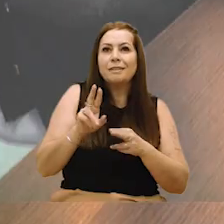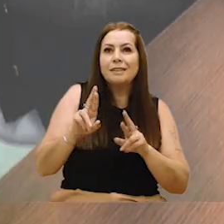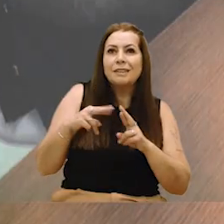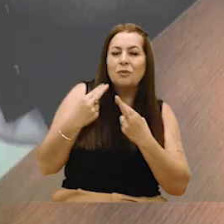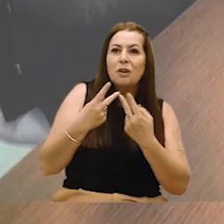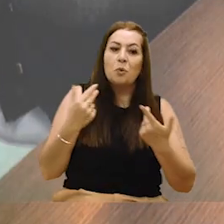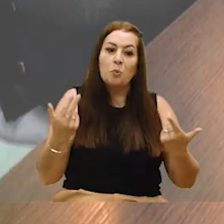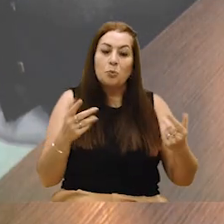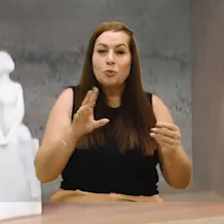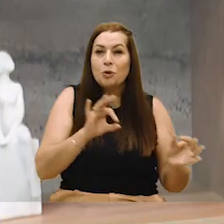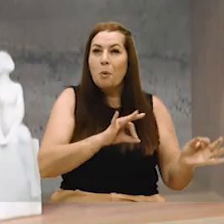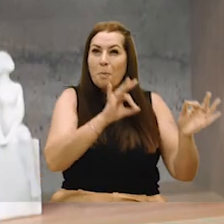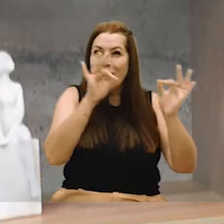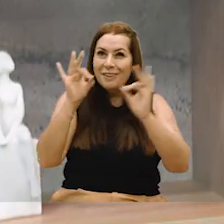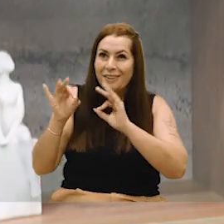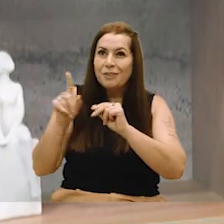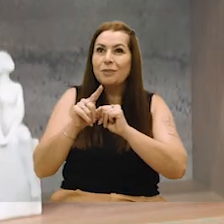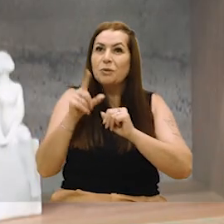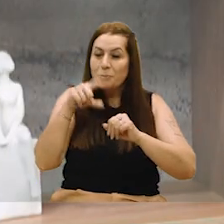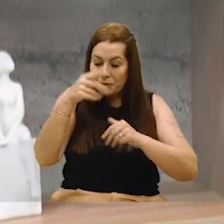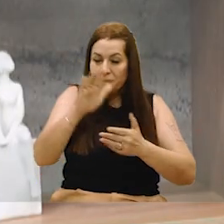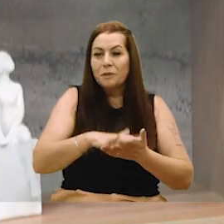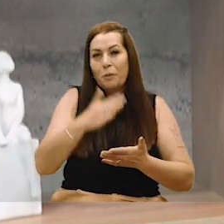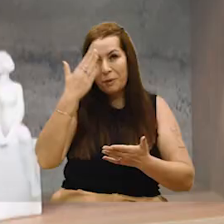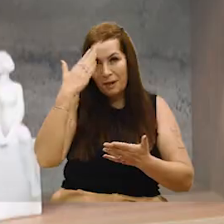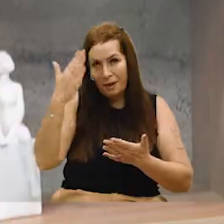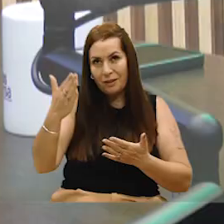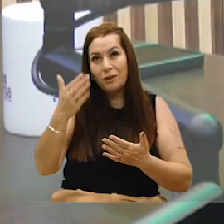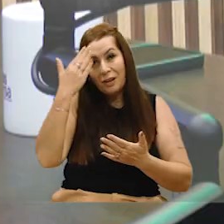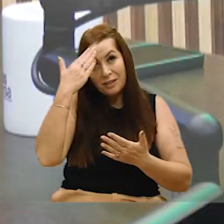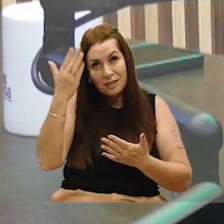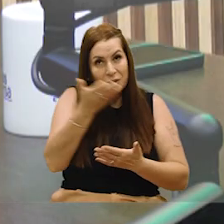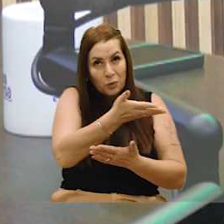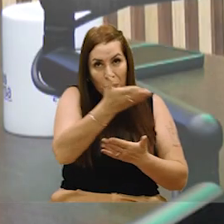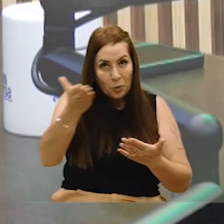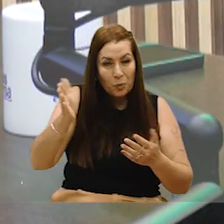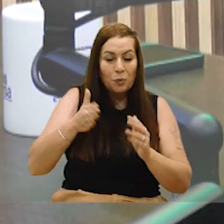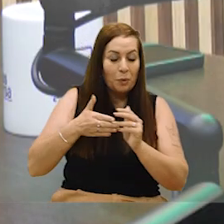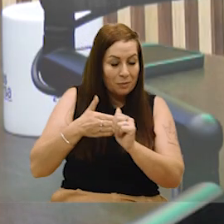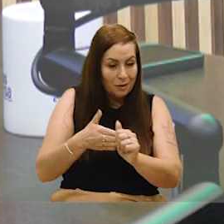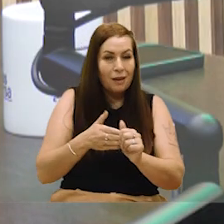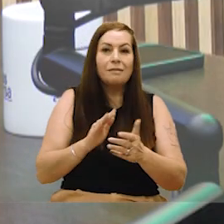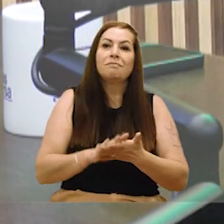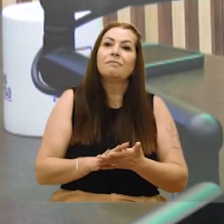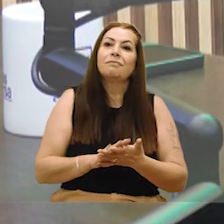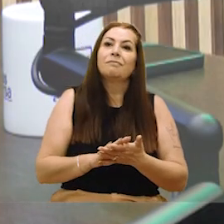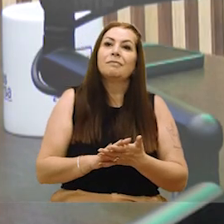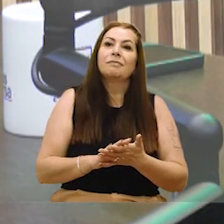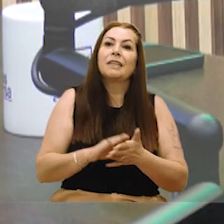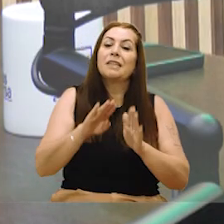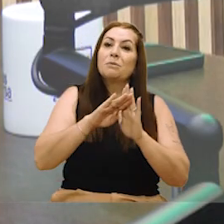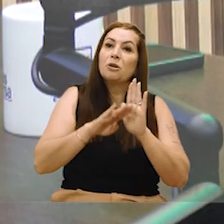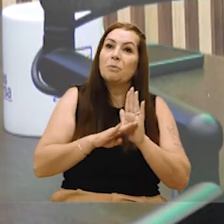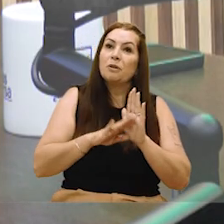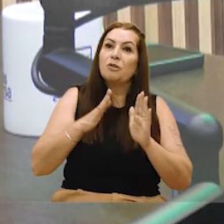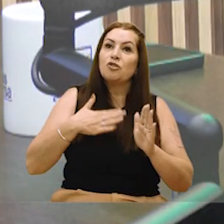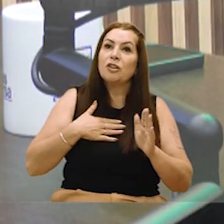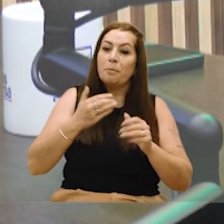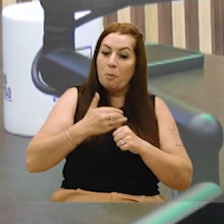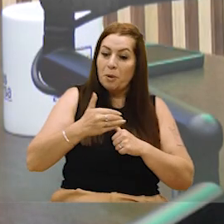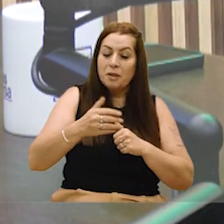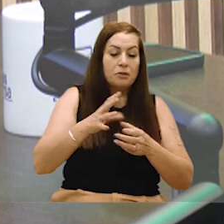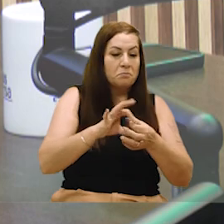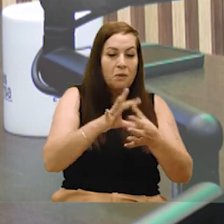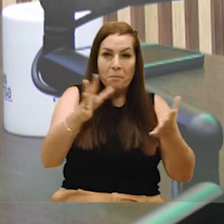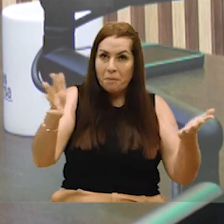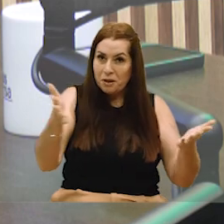nossa audiência e todos aqueles que nos acompanham. O espaço ainda é seu. Obrigado, Fábio. Quero agradecer a todos que nos acompanharam neste programa, deixar o